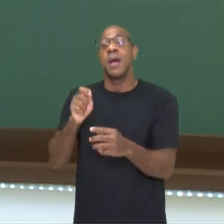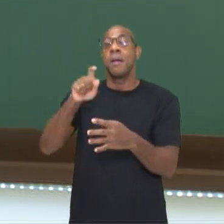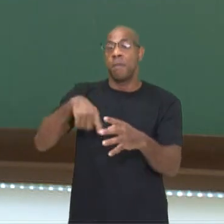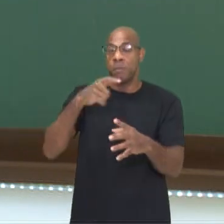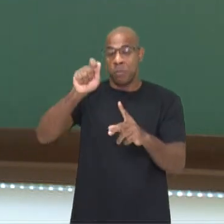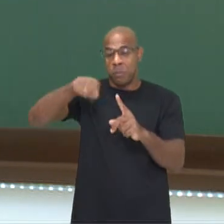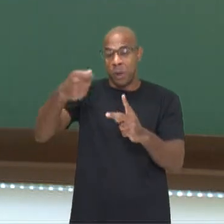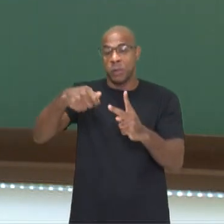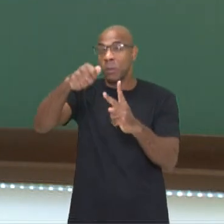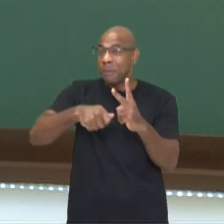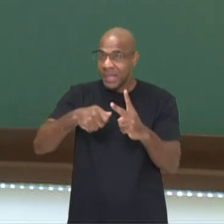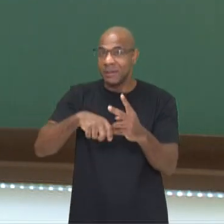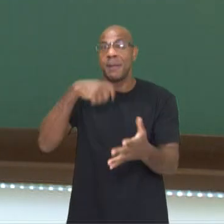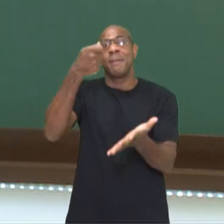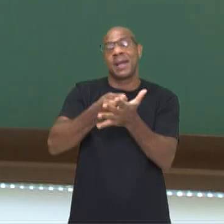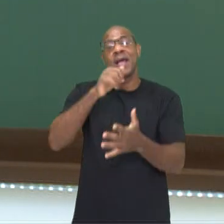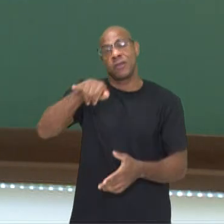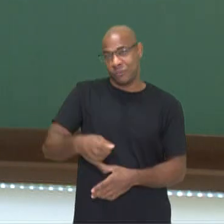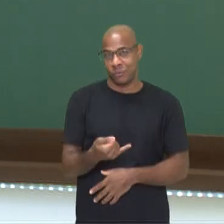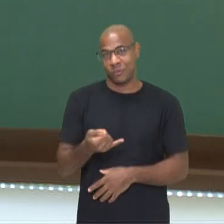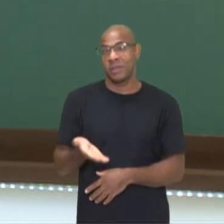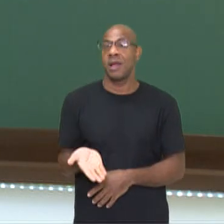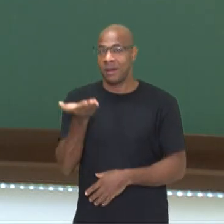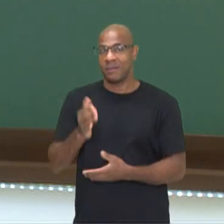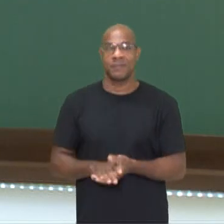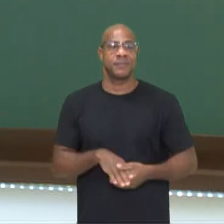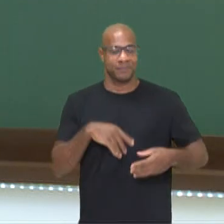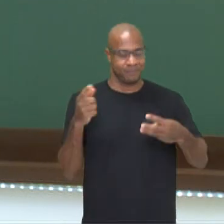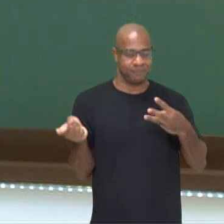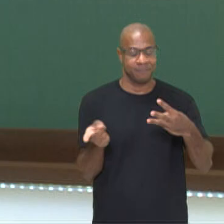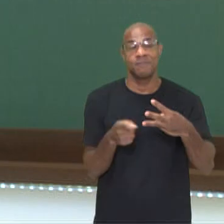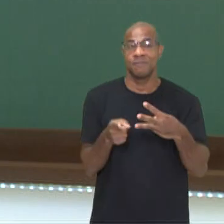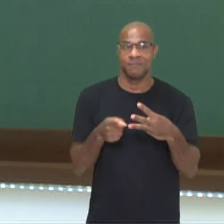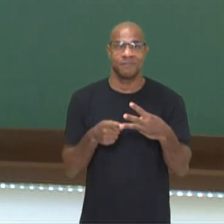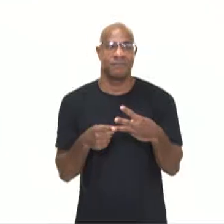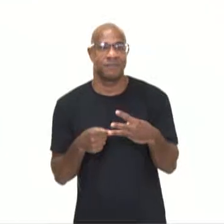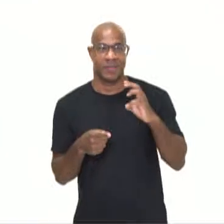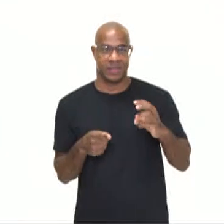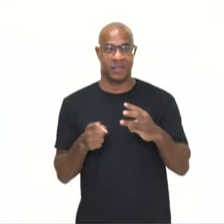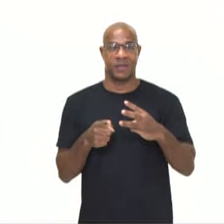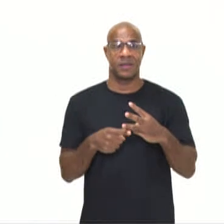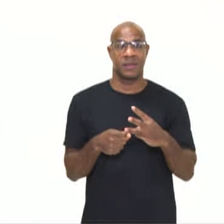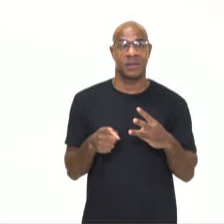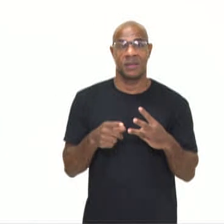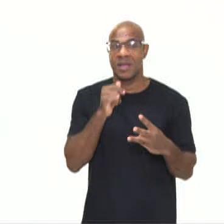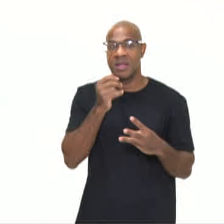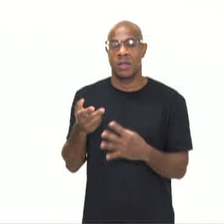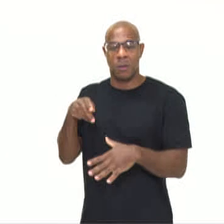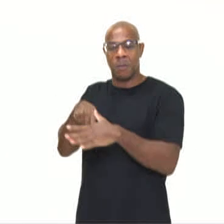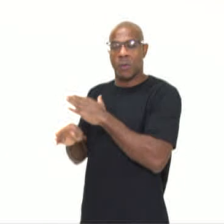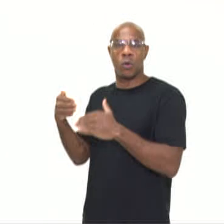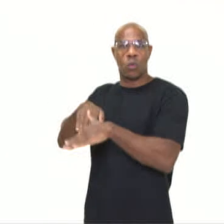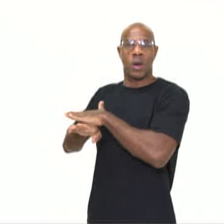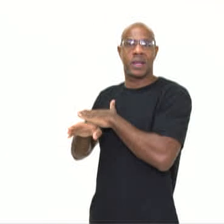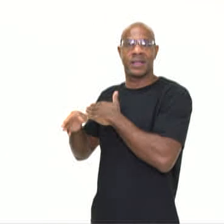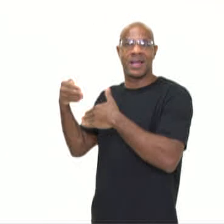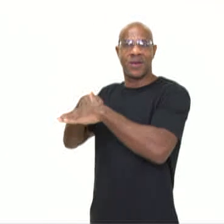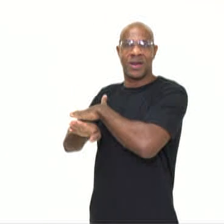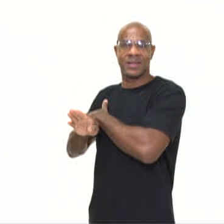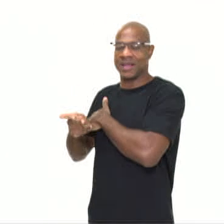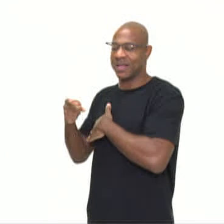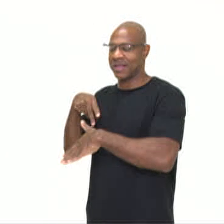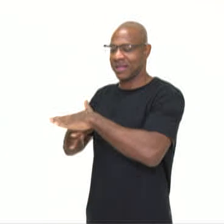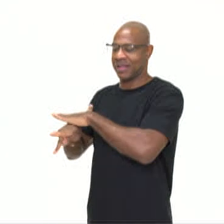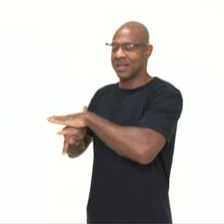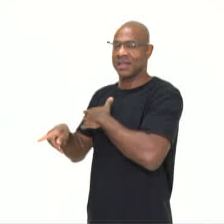cuidado, tá? Essa daqui é a alternativa correta. C. Em uma aplicação de poupança, existe a incidência de juros